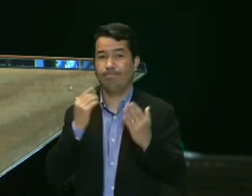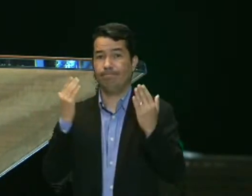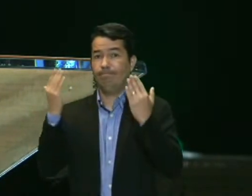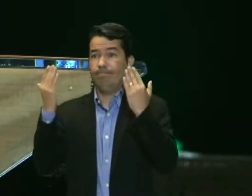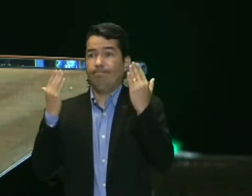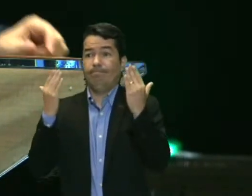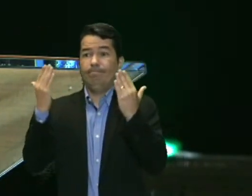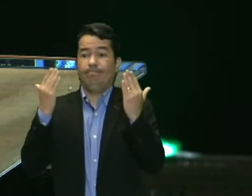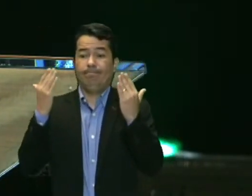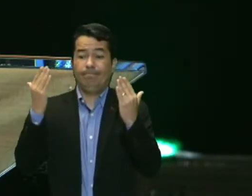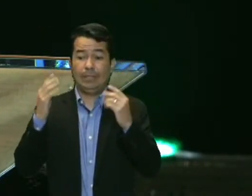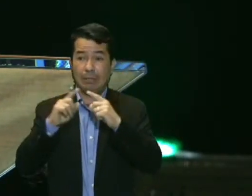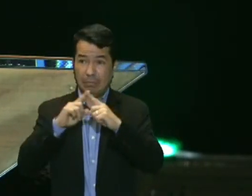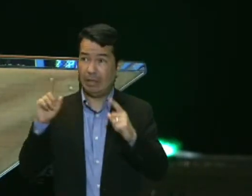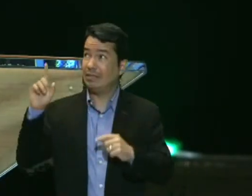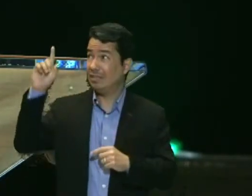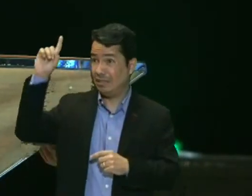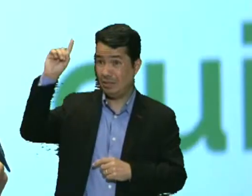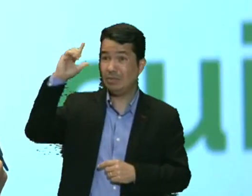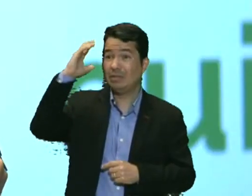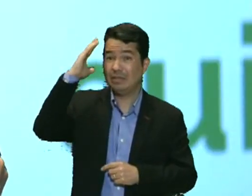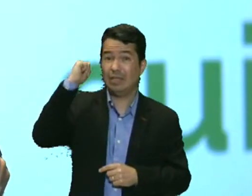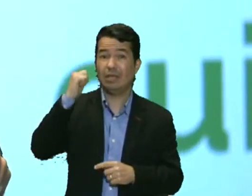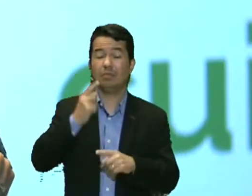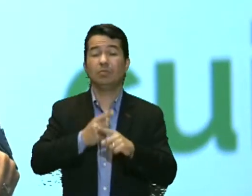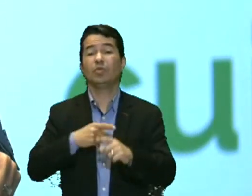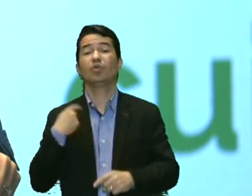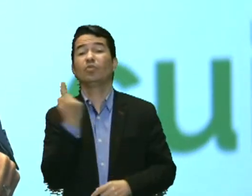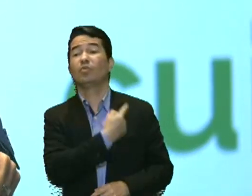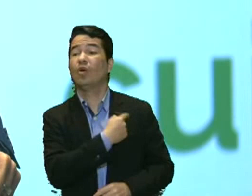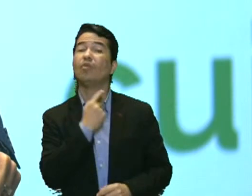Mas o Senhor sabia porque nós estávamos ali.